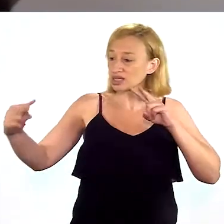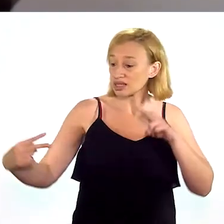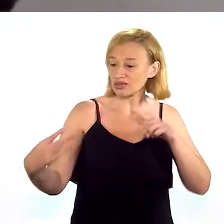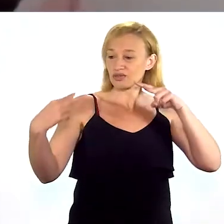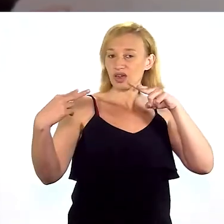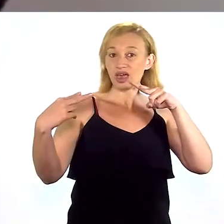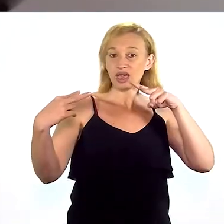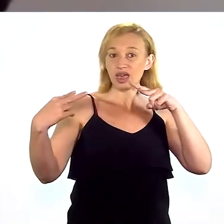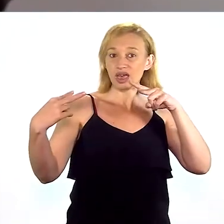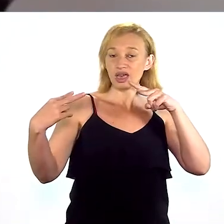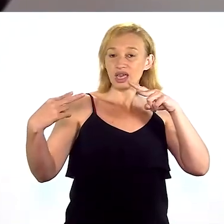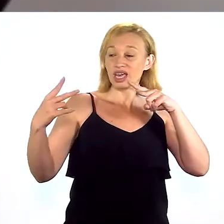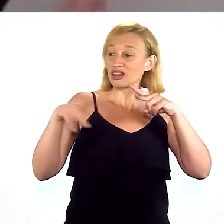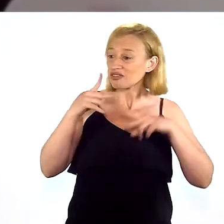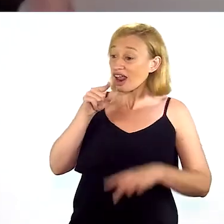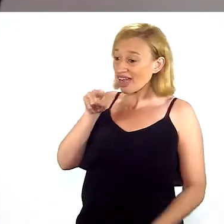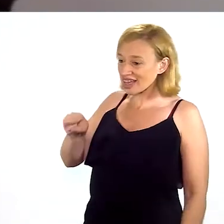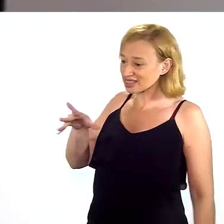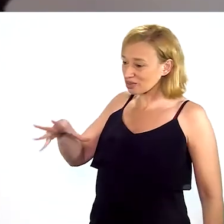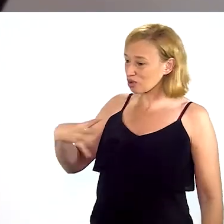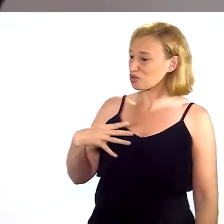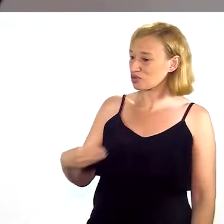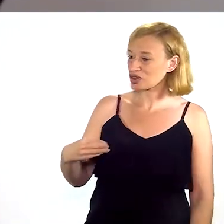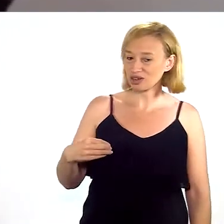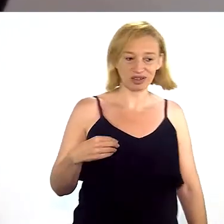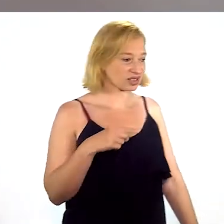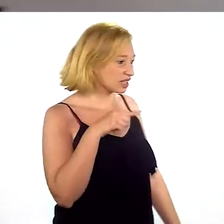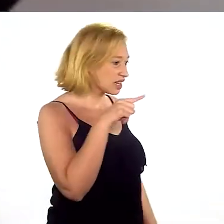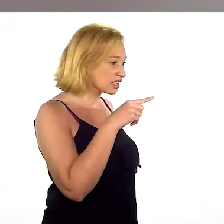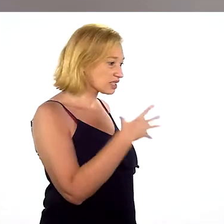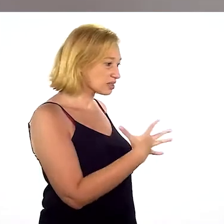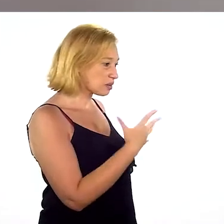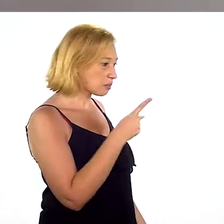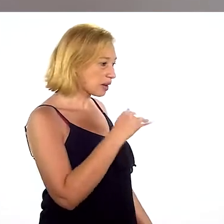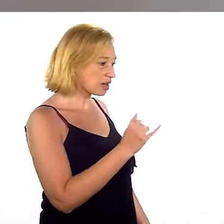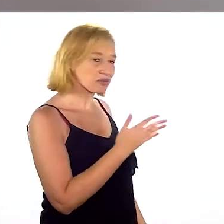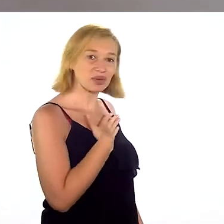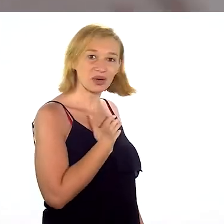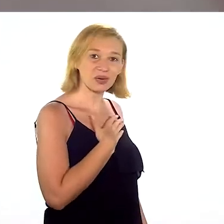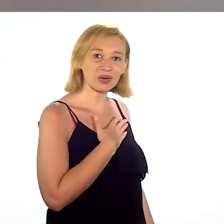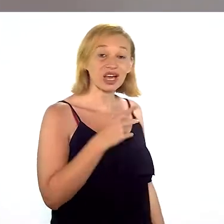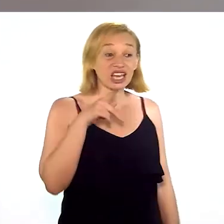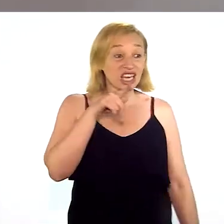Então, quando eles se veem, ele vê, este é o meu filho e este é o meu pai.